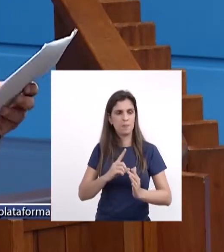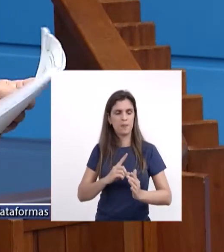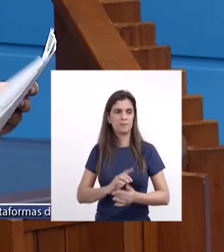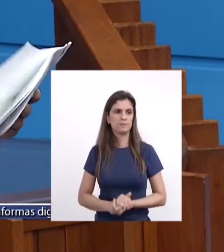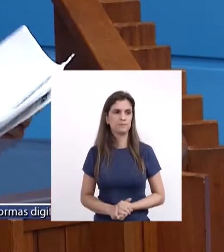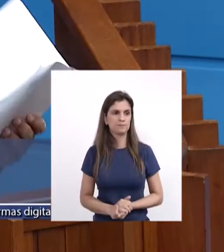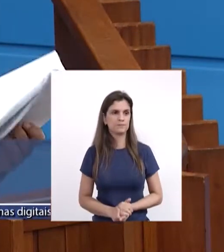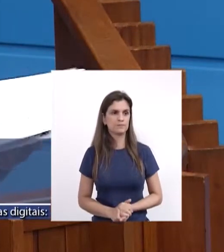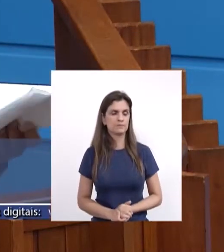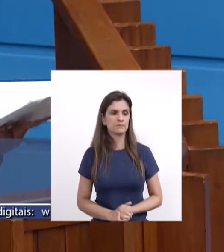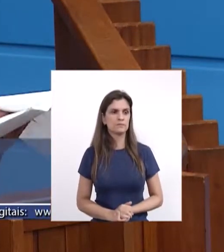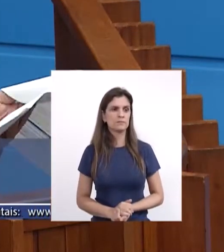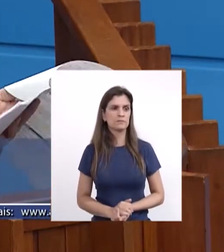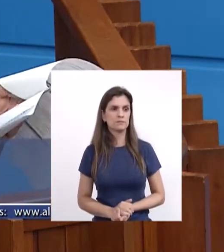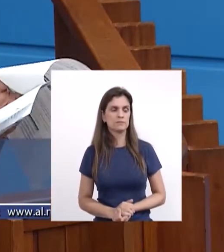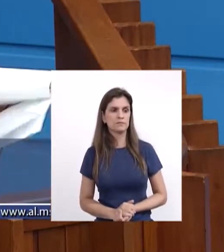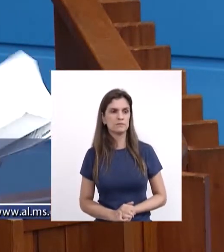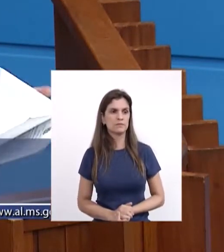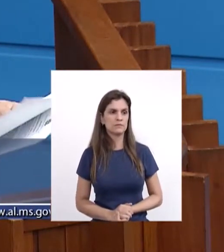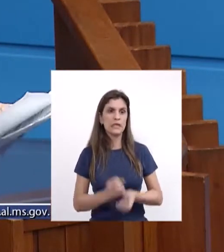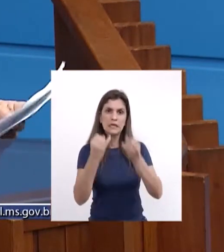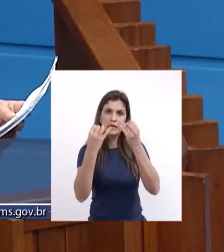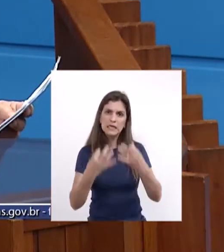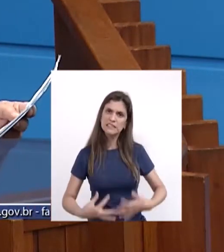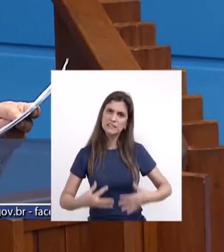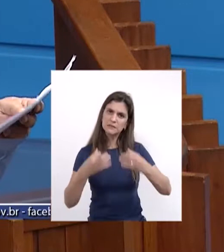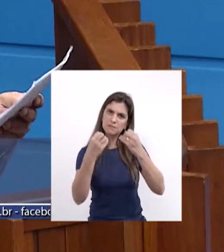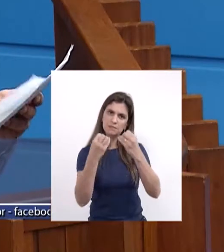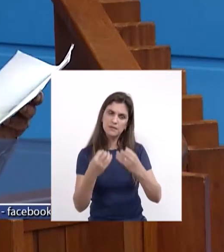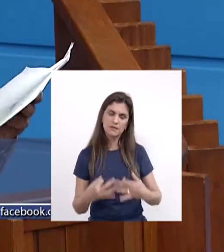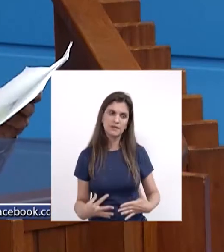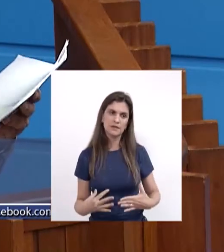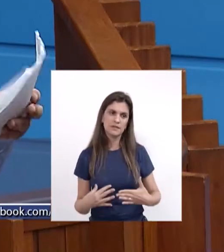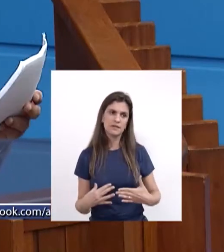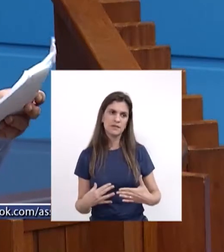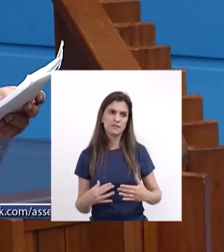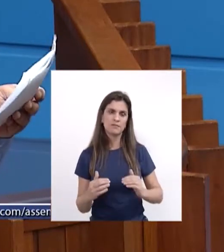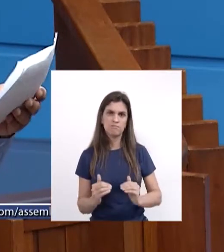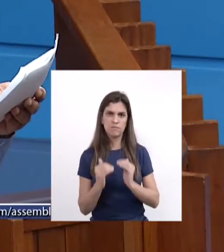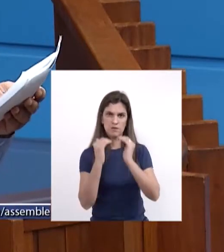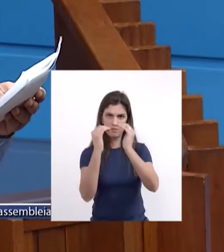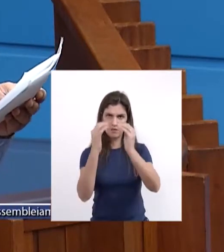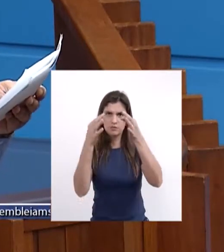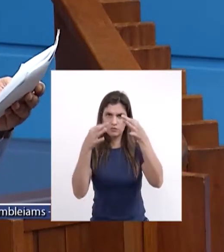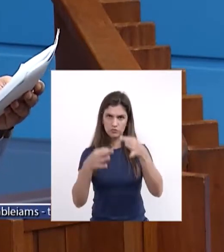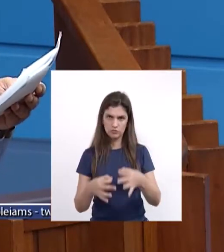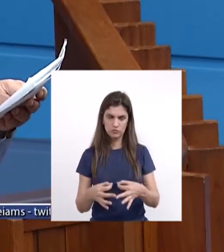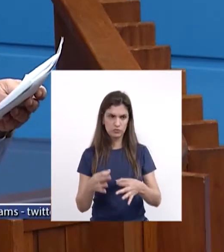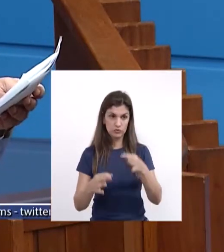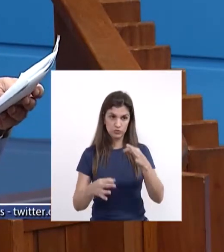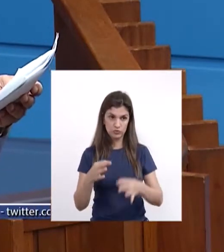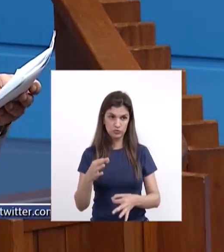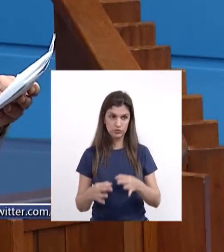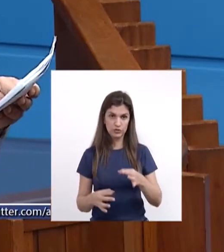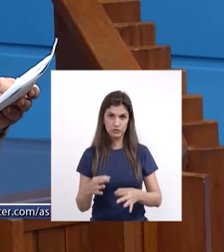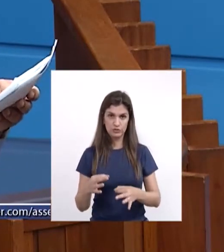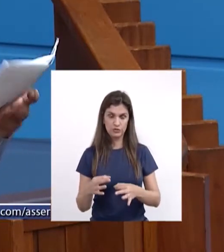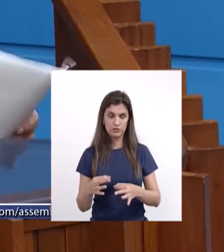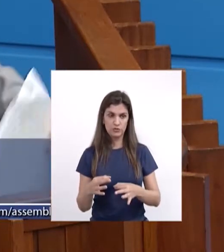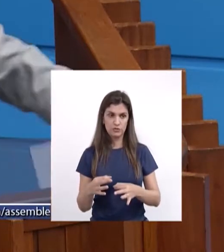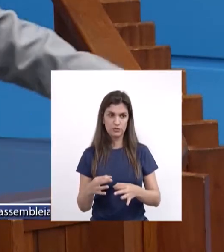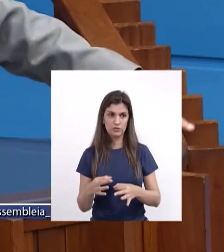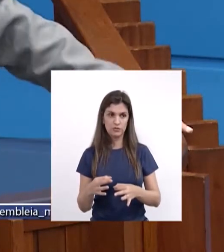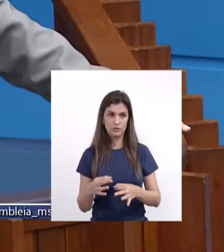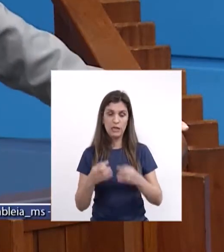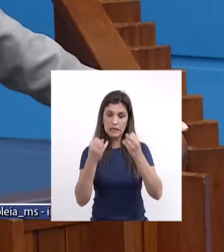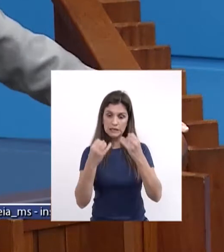O fundamento adotado pela senhora desembargadora é